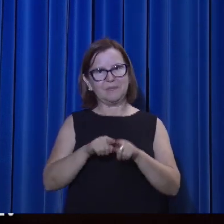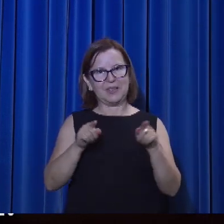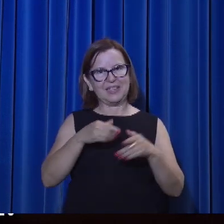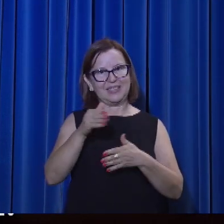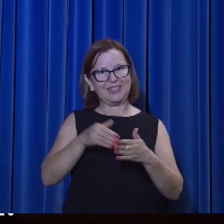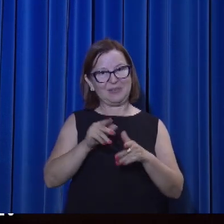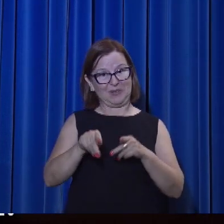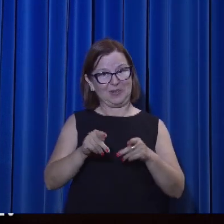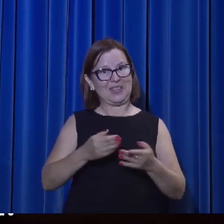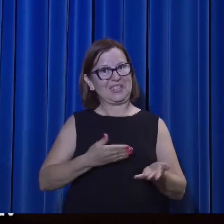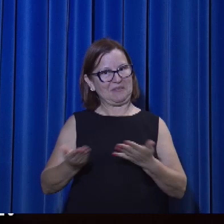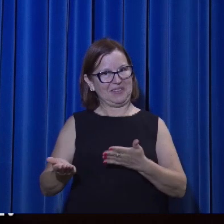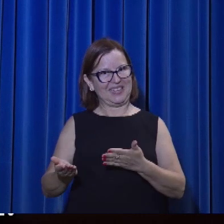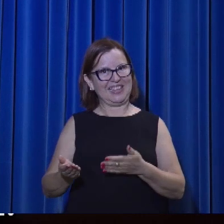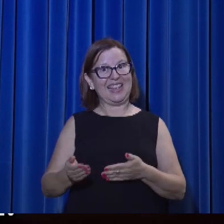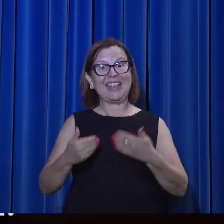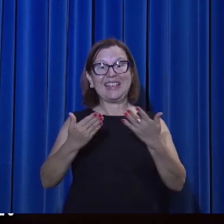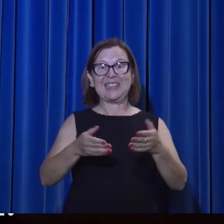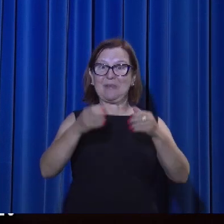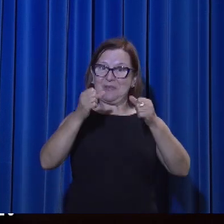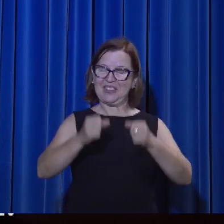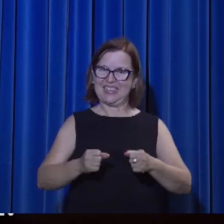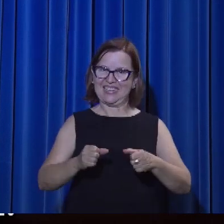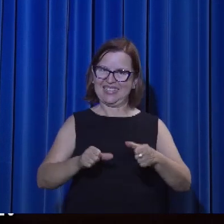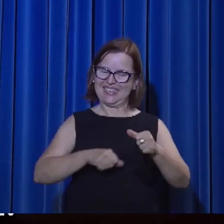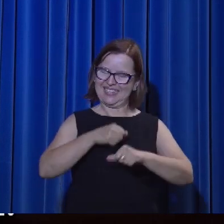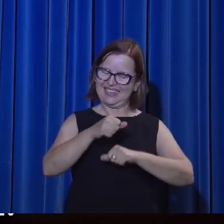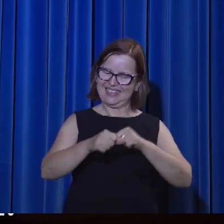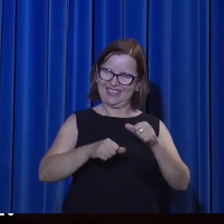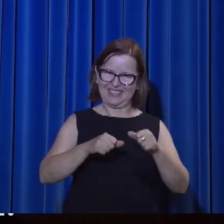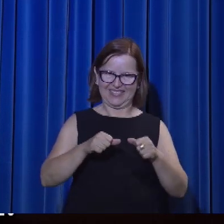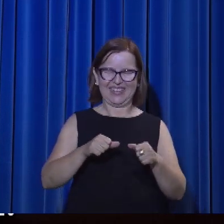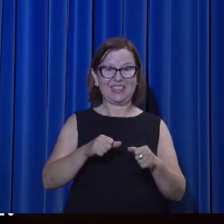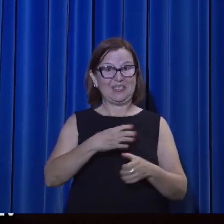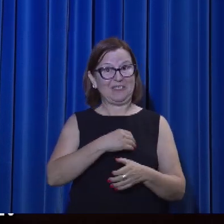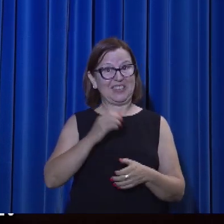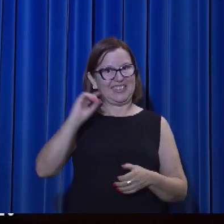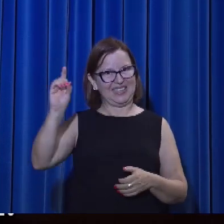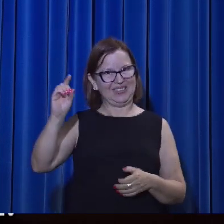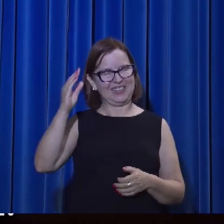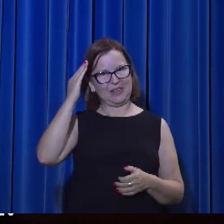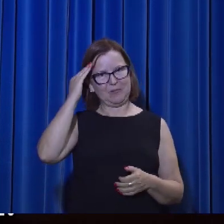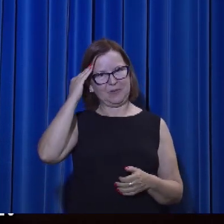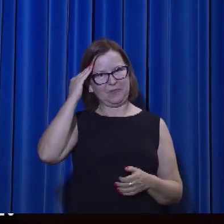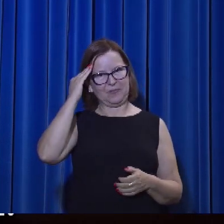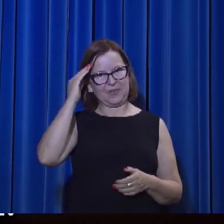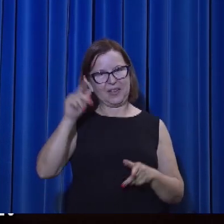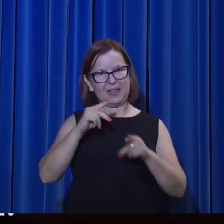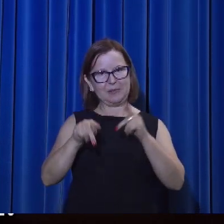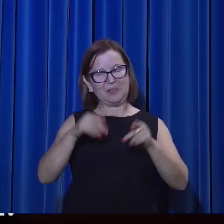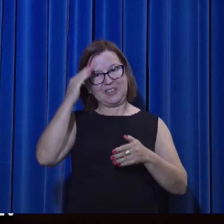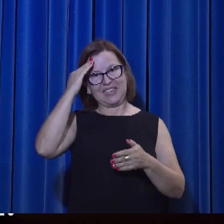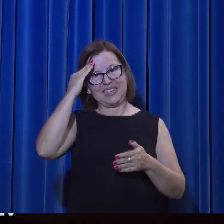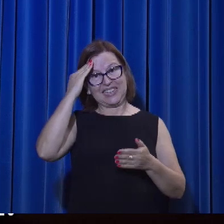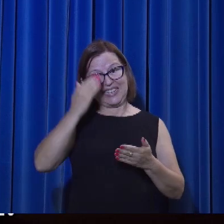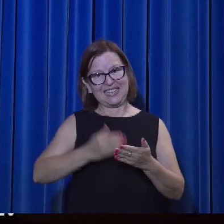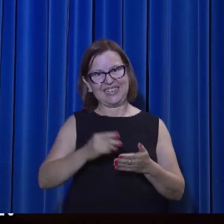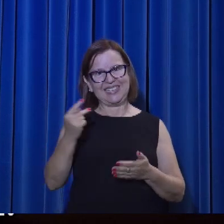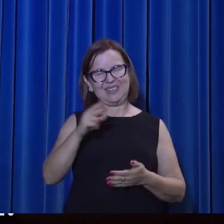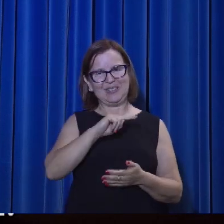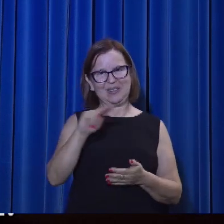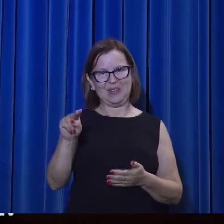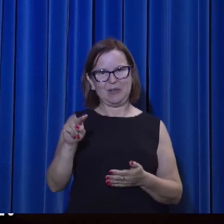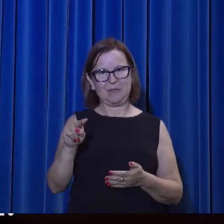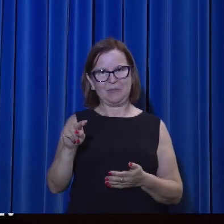receberam, deu-lhes o poder de serem feitos filhos de Deus, a saber, aos que creem no seu nome,